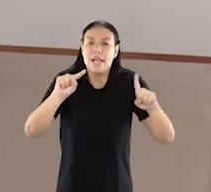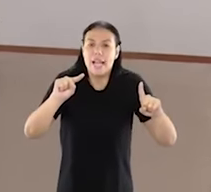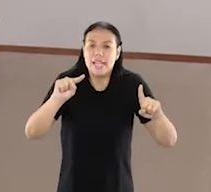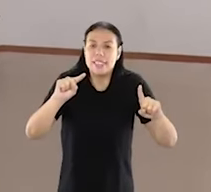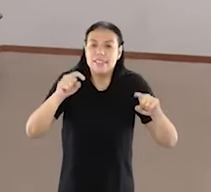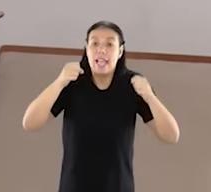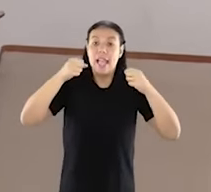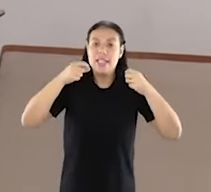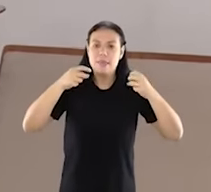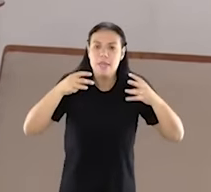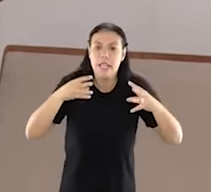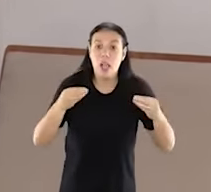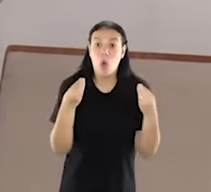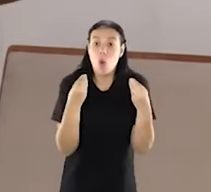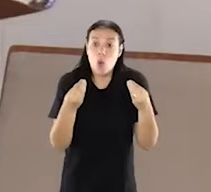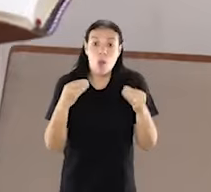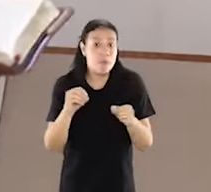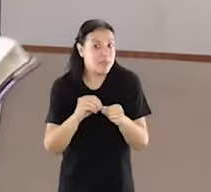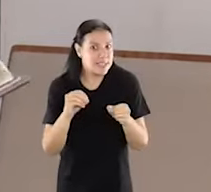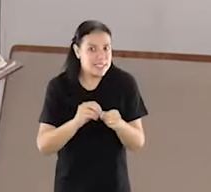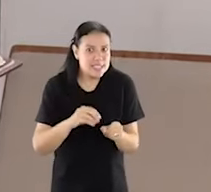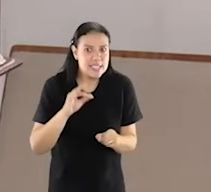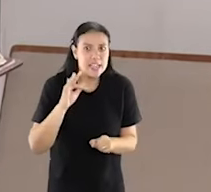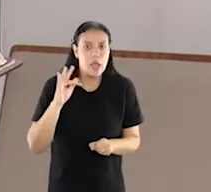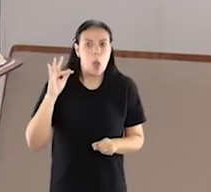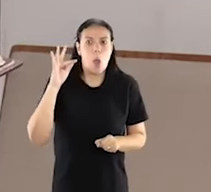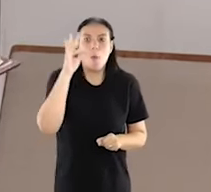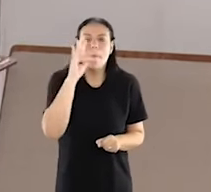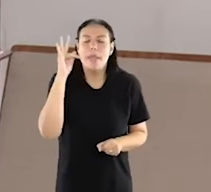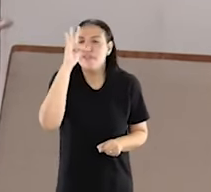perfume era feito. A essência do perfume.